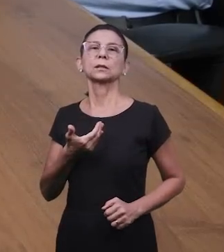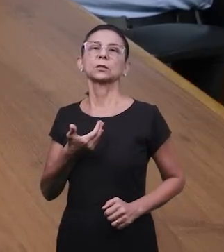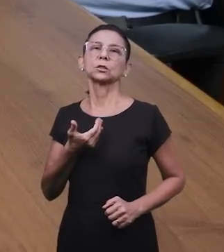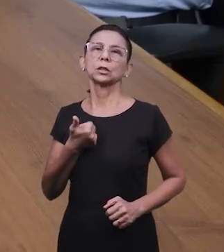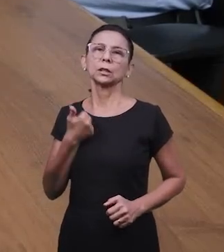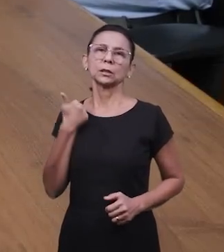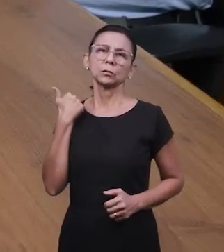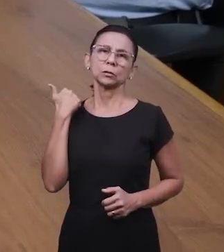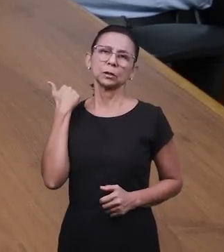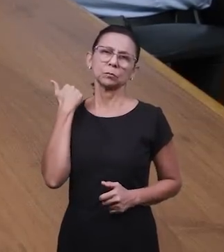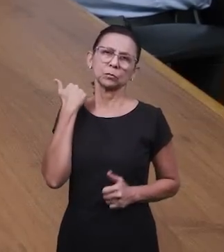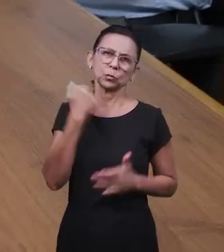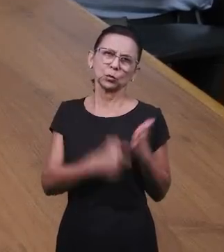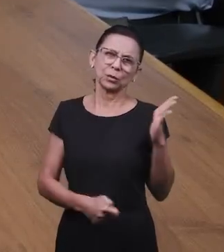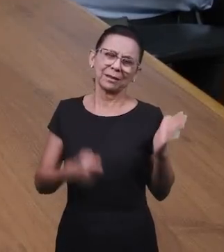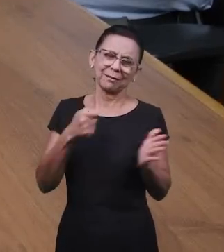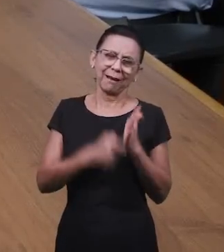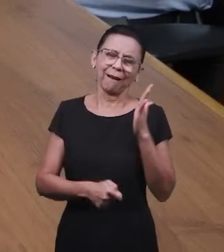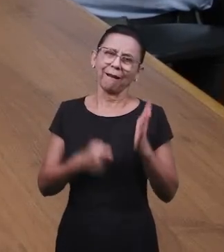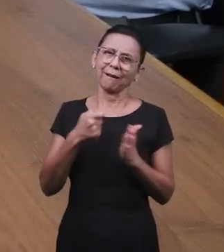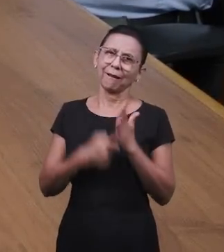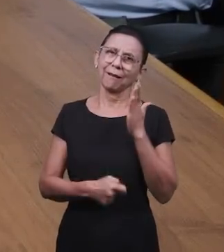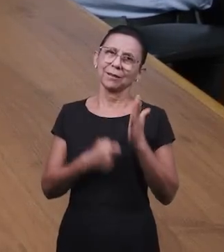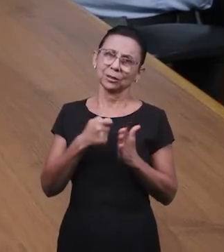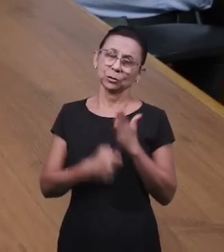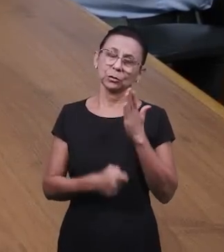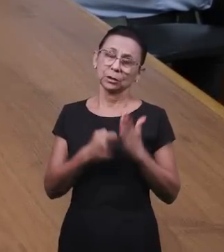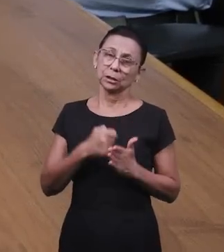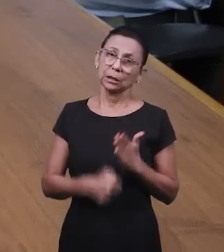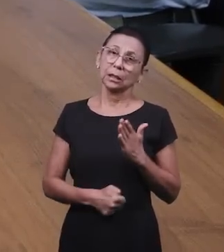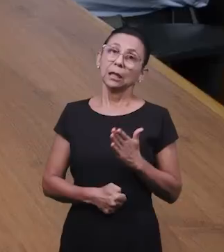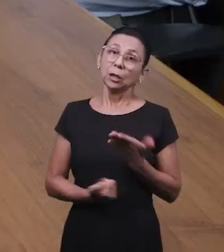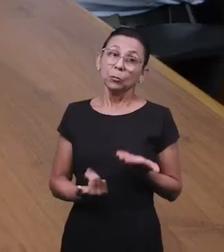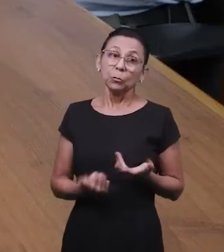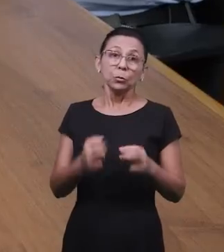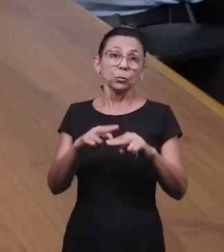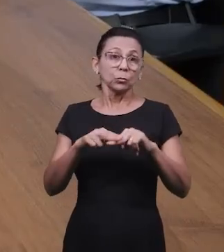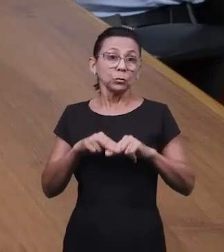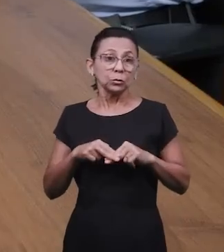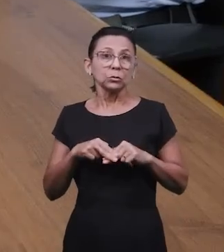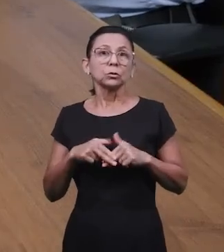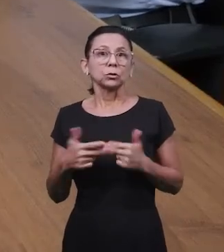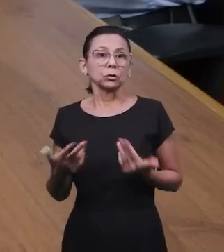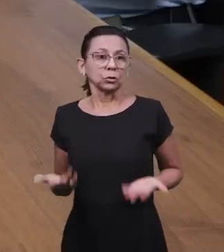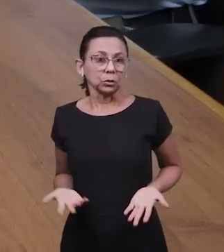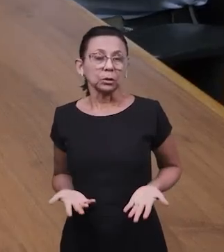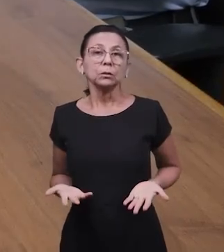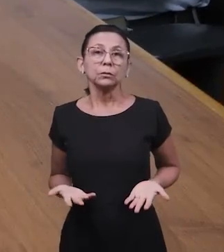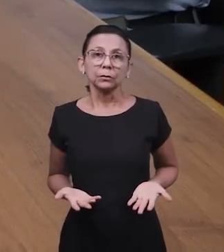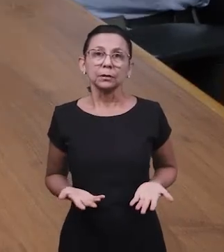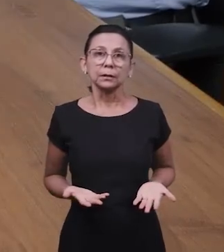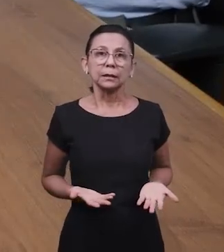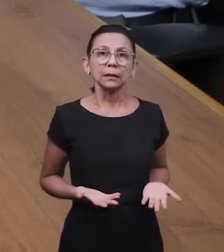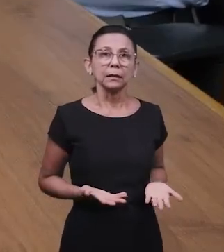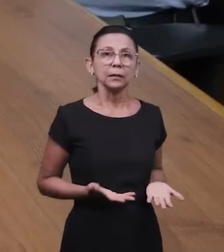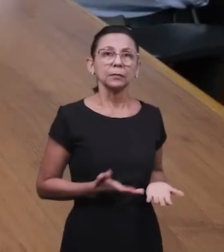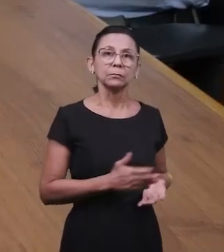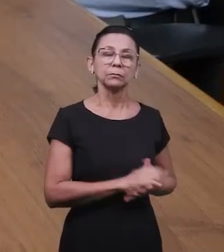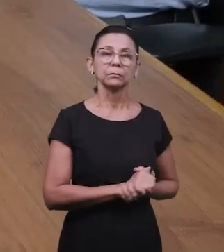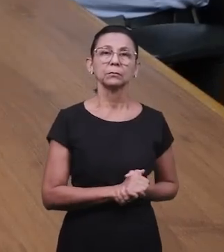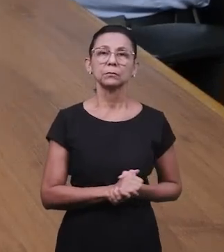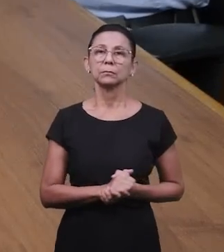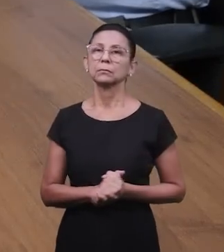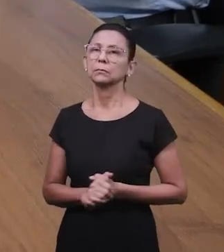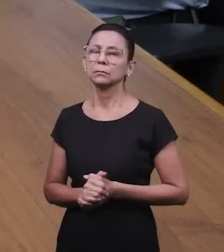vezes entraram para a história e se tornaram pessoas, e às vezes até essa causa, outras pessoas